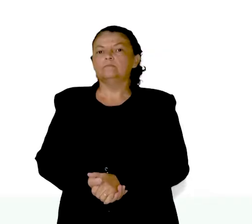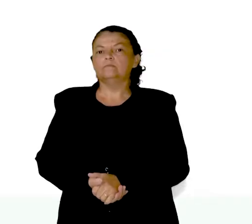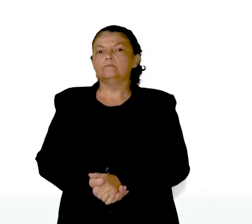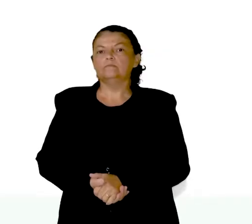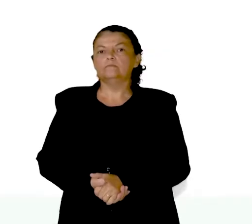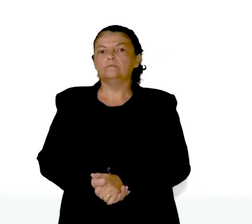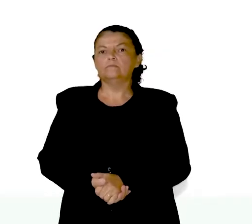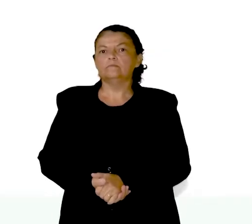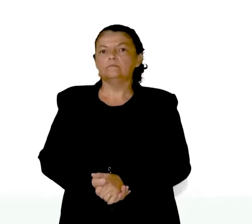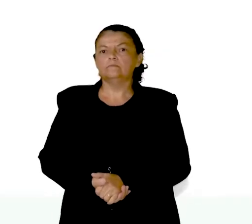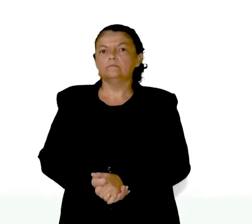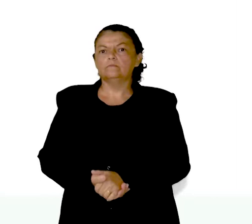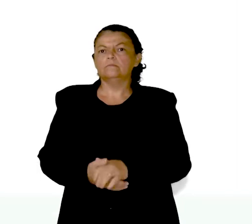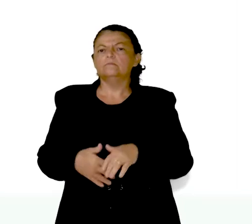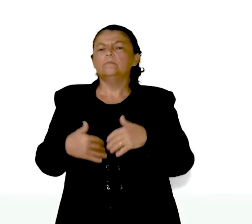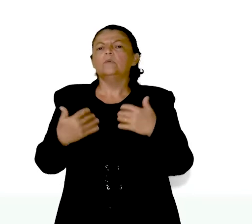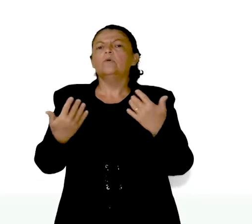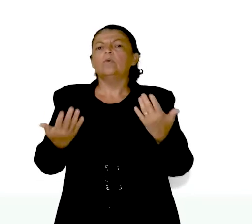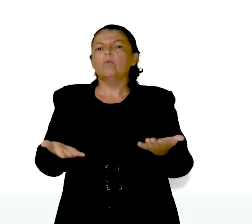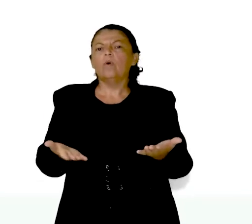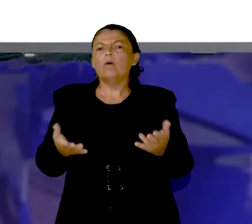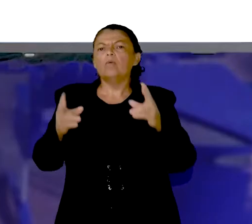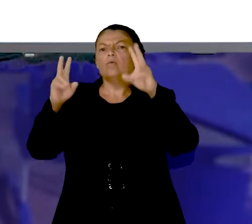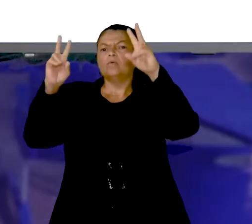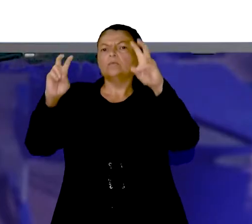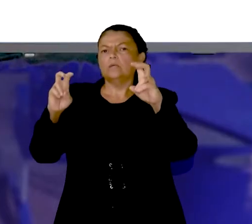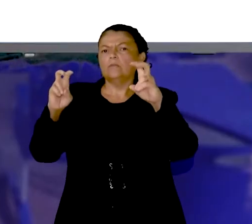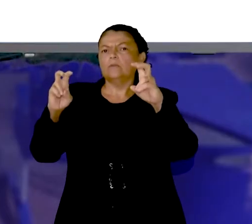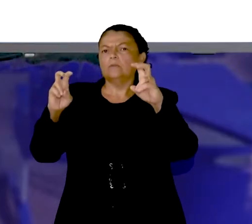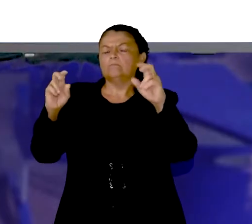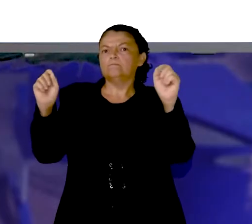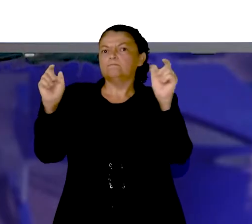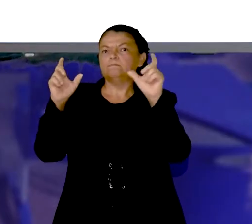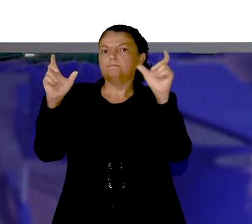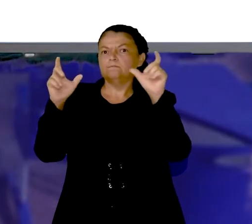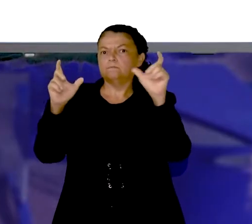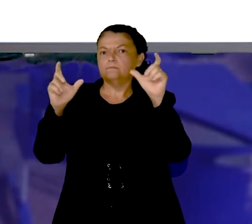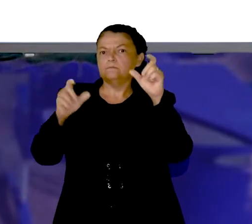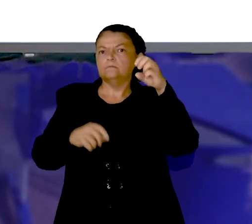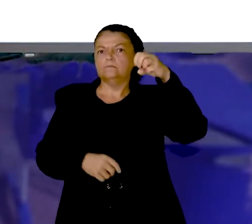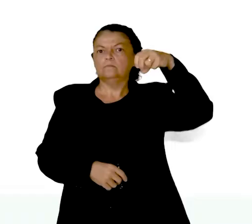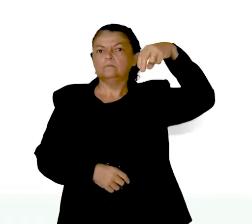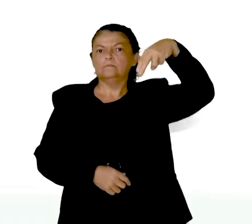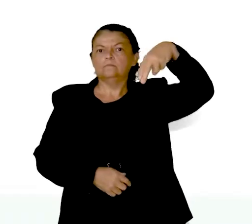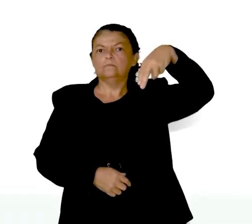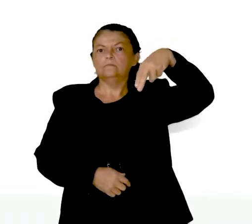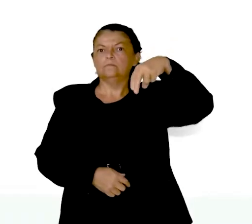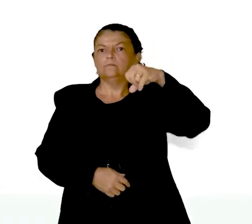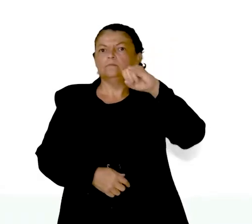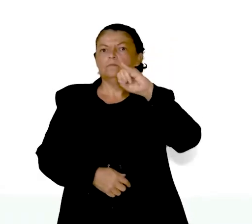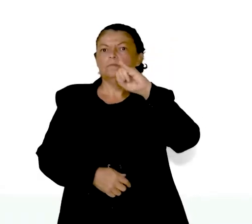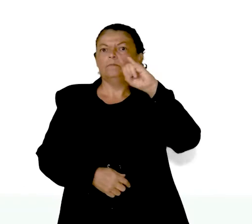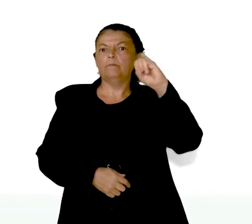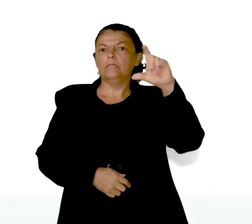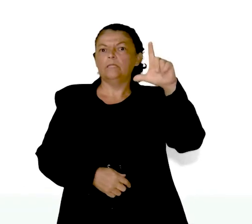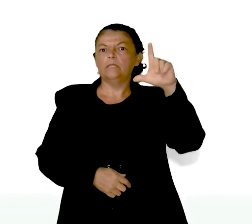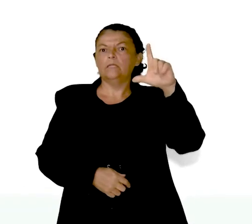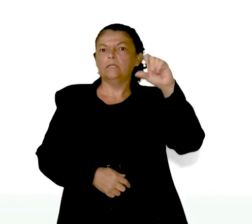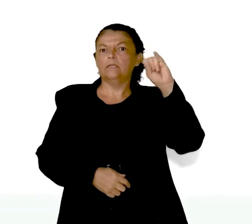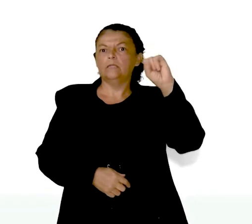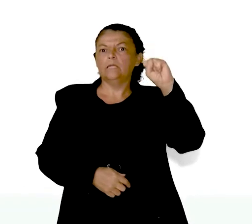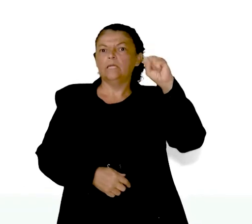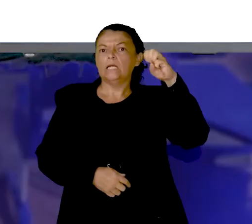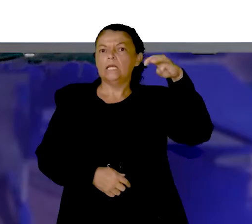Então, qual será o tema? Niilismo, ancestralidade indígena e africana.